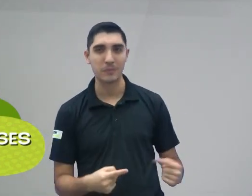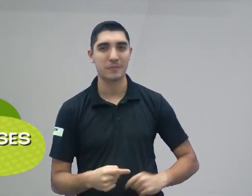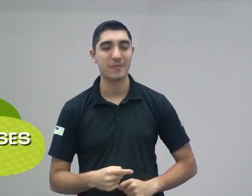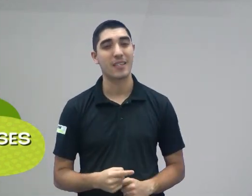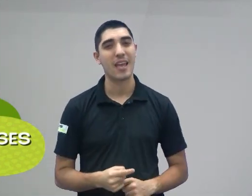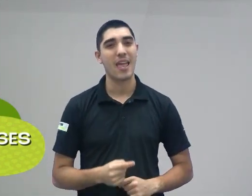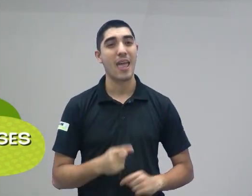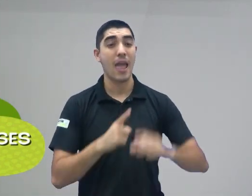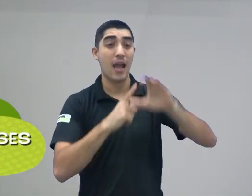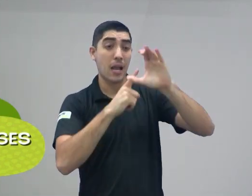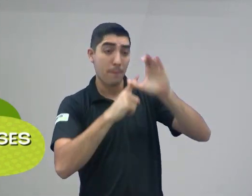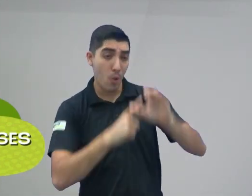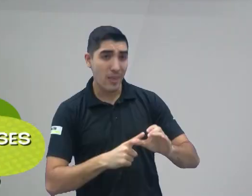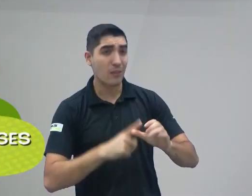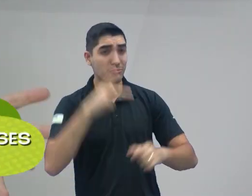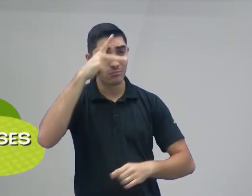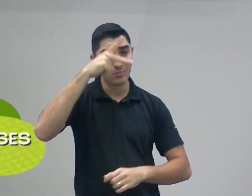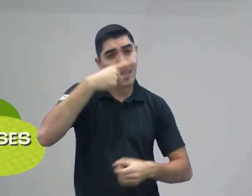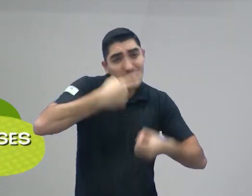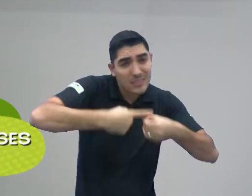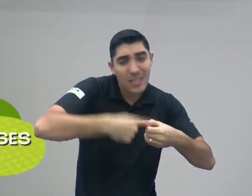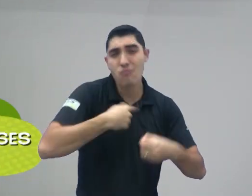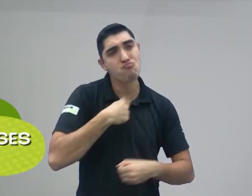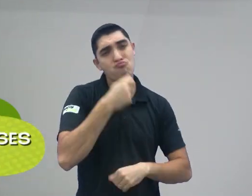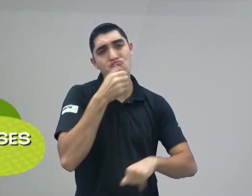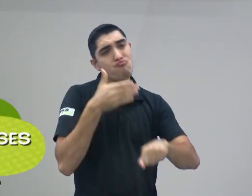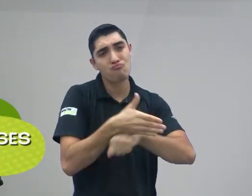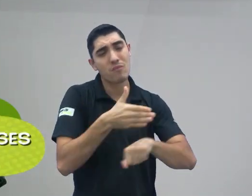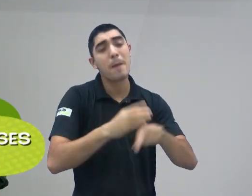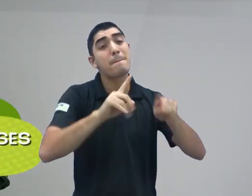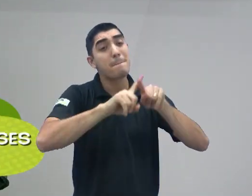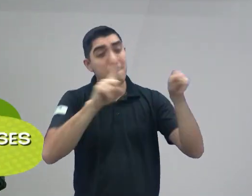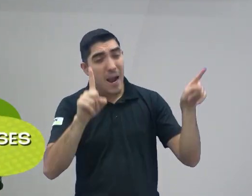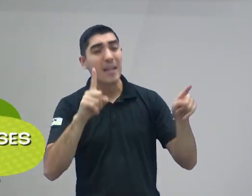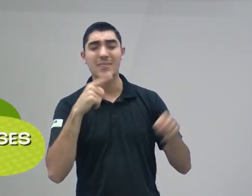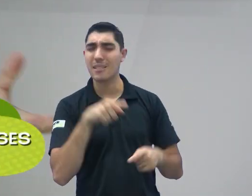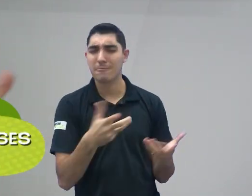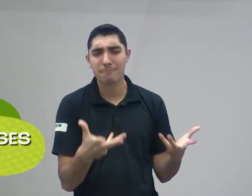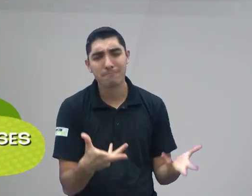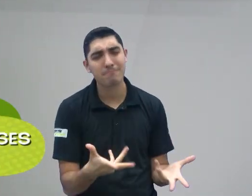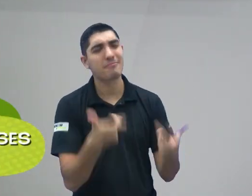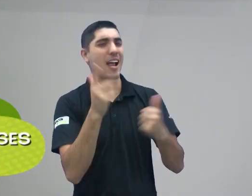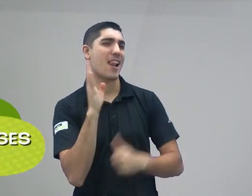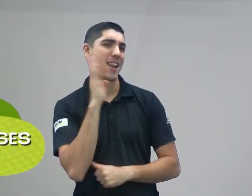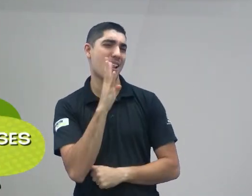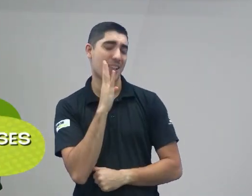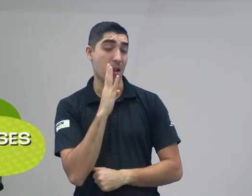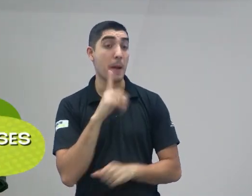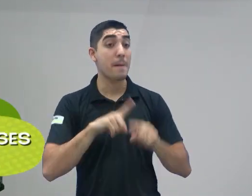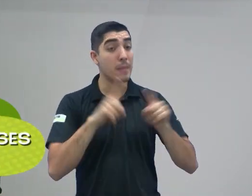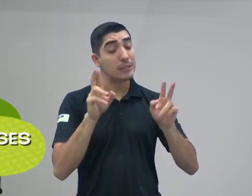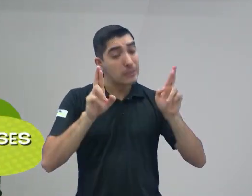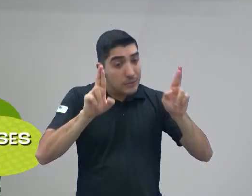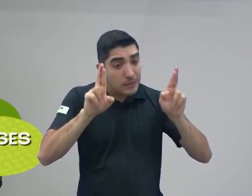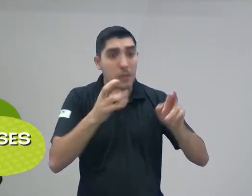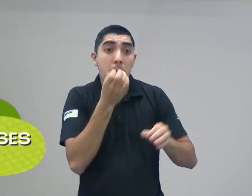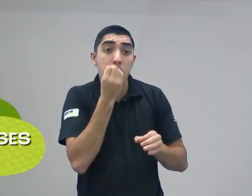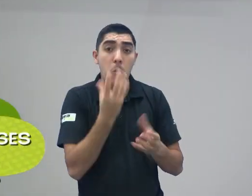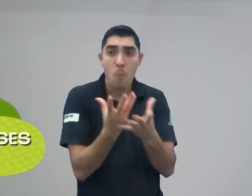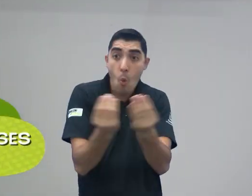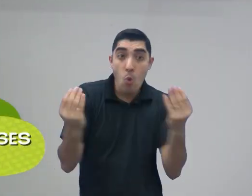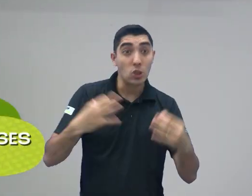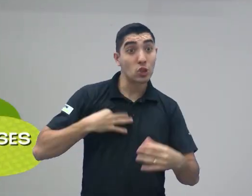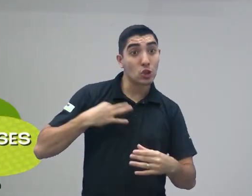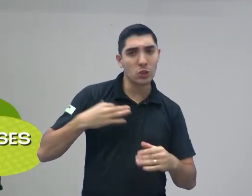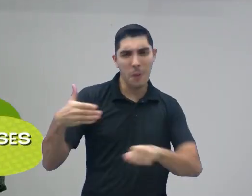campeonato municipal, mas se tivesse jogado, lembraria também sempre, porque é muito bacana. Então, que tenham bastante times inscritos e que